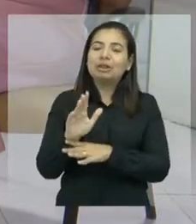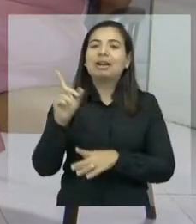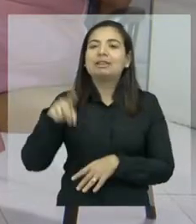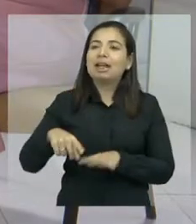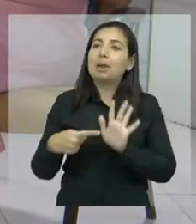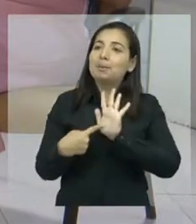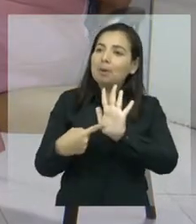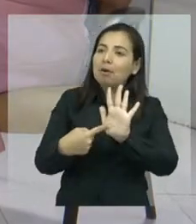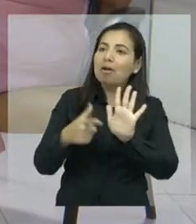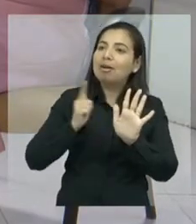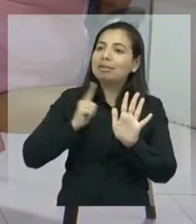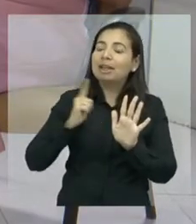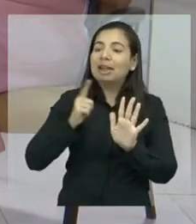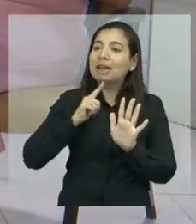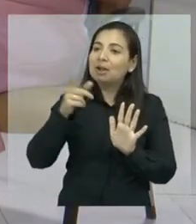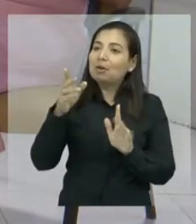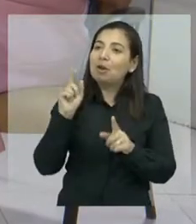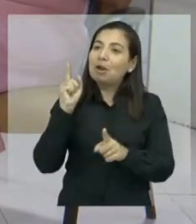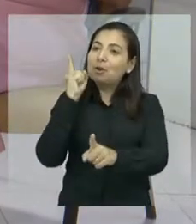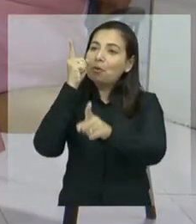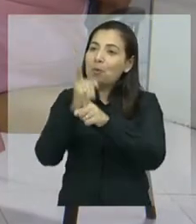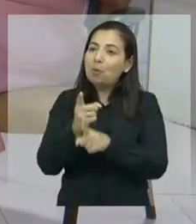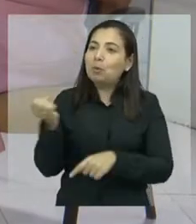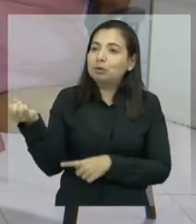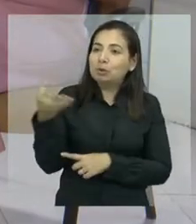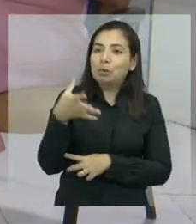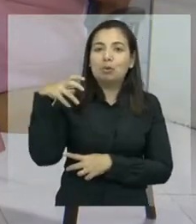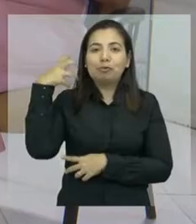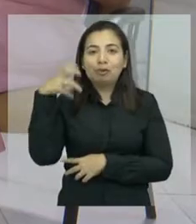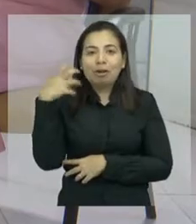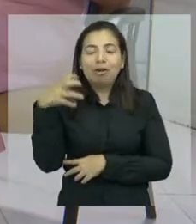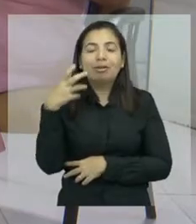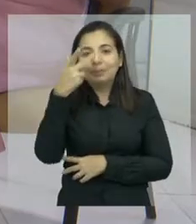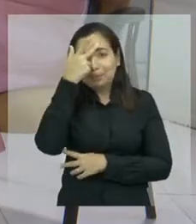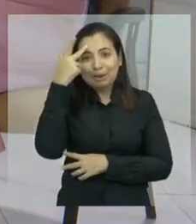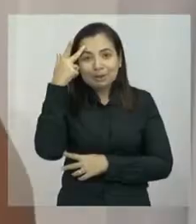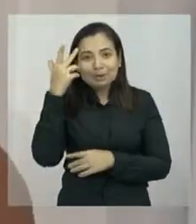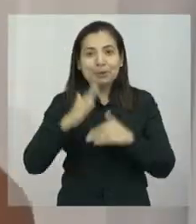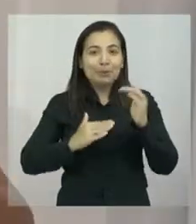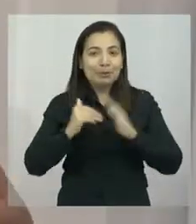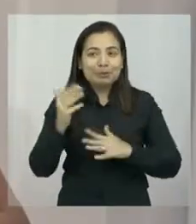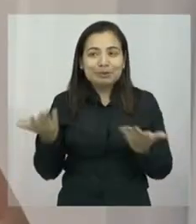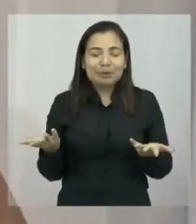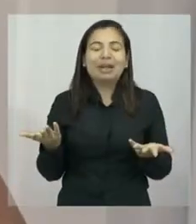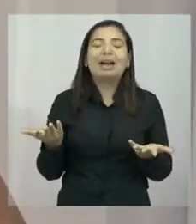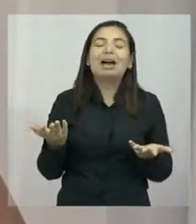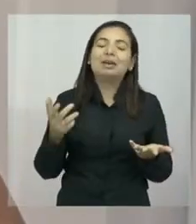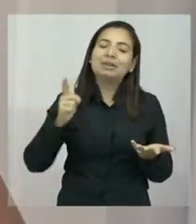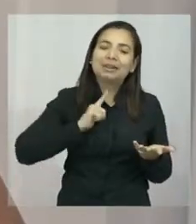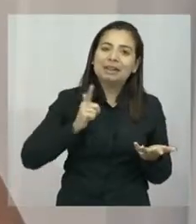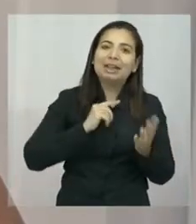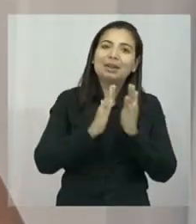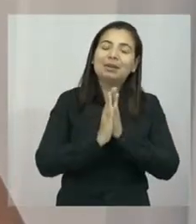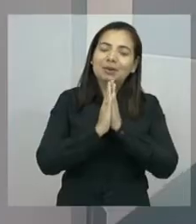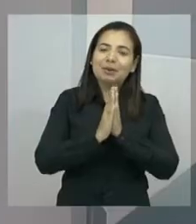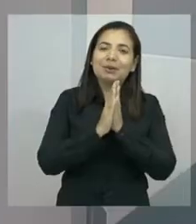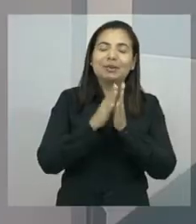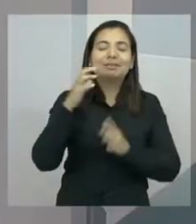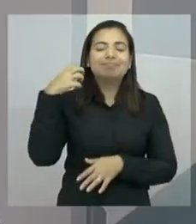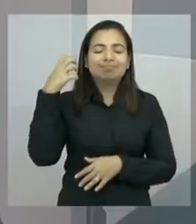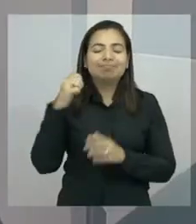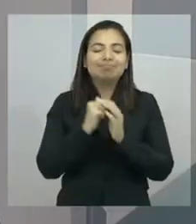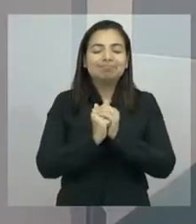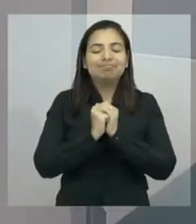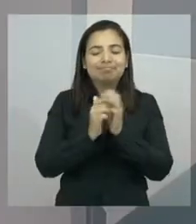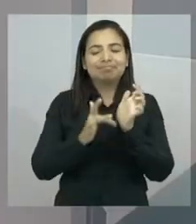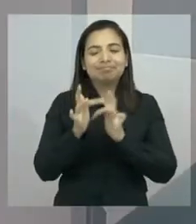talentos, além de ajudar no combate às drogas, na... Estaremos ali louvando e adorando o nome do Senhor Jesus. Muito